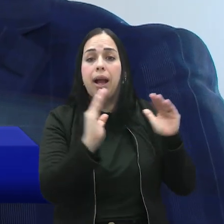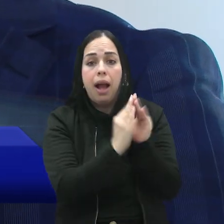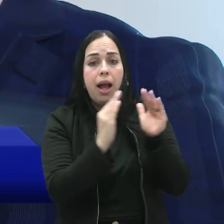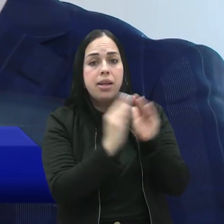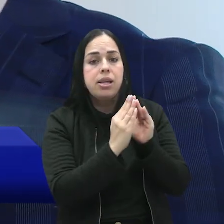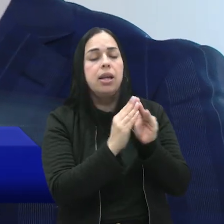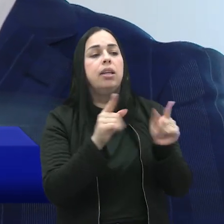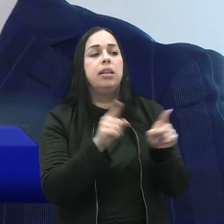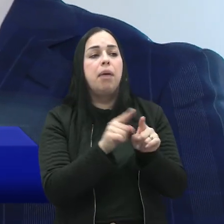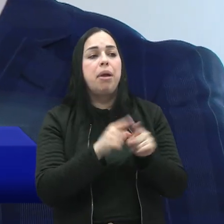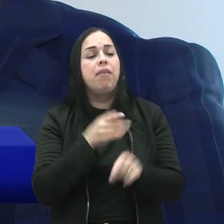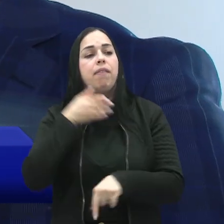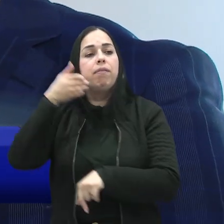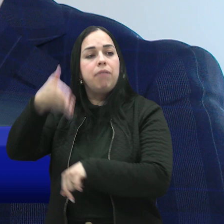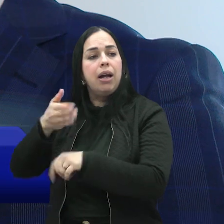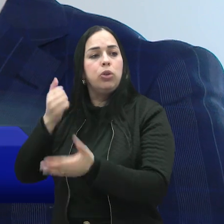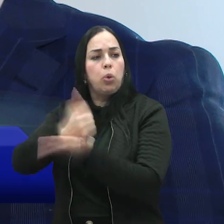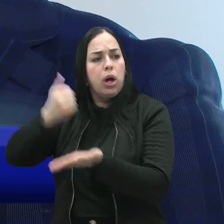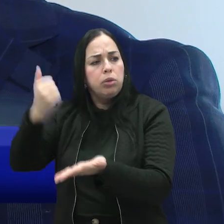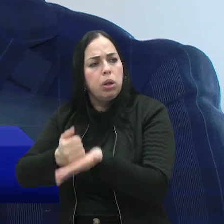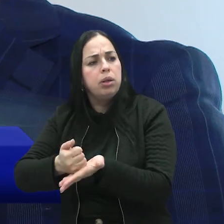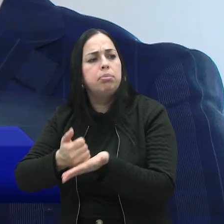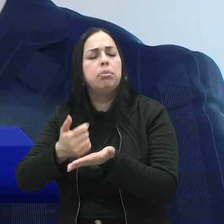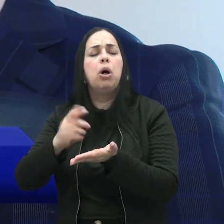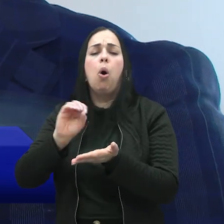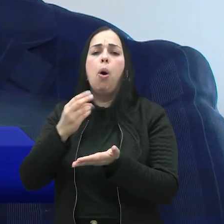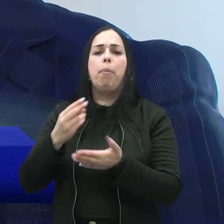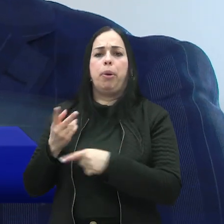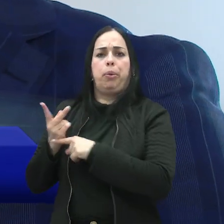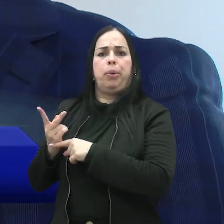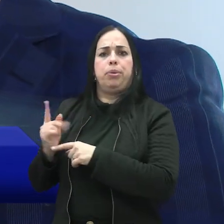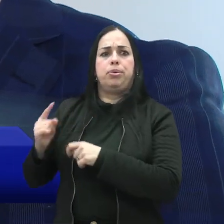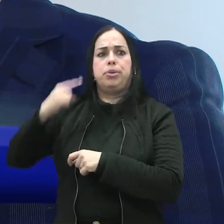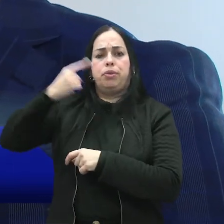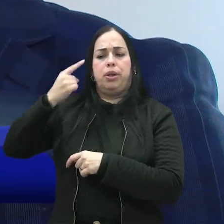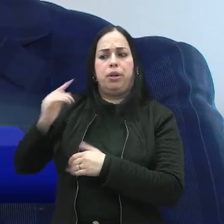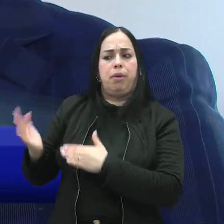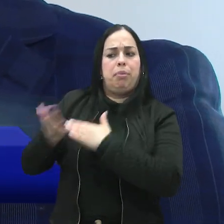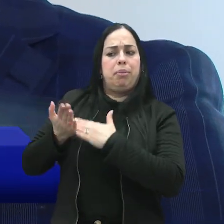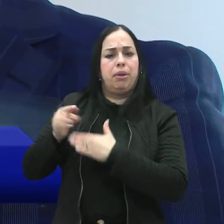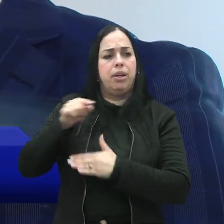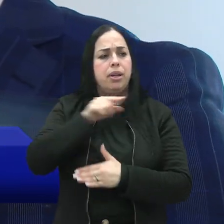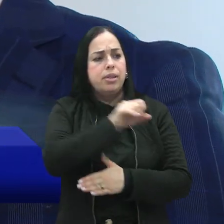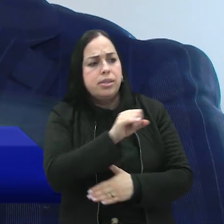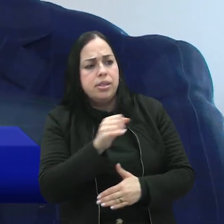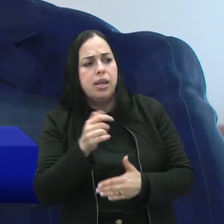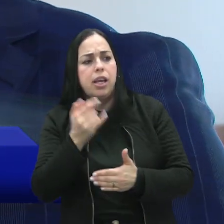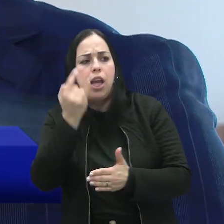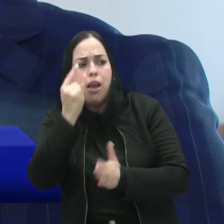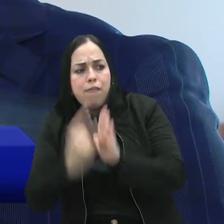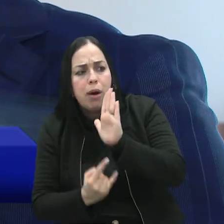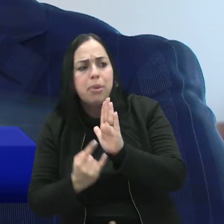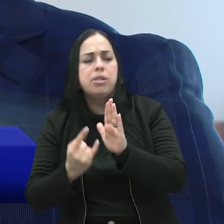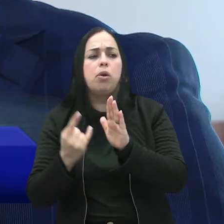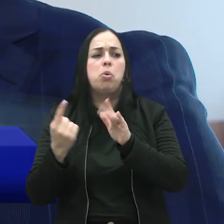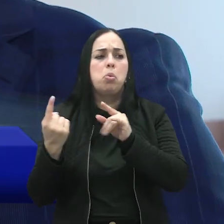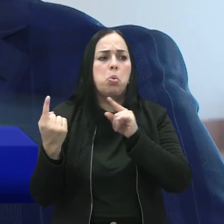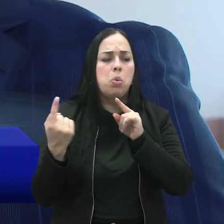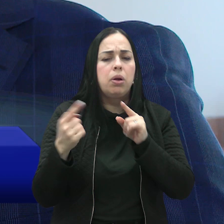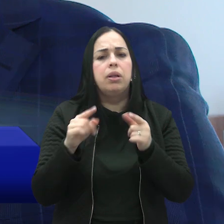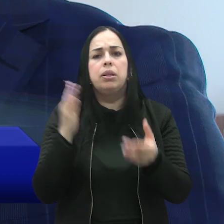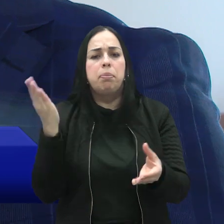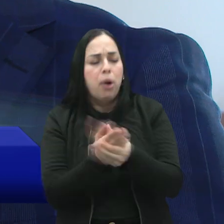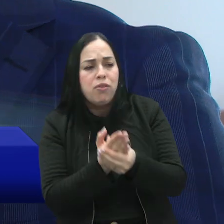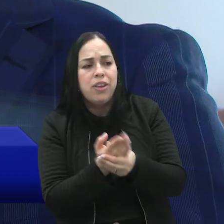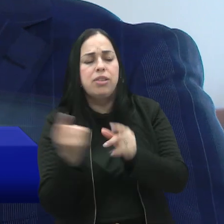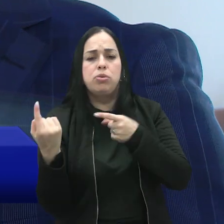vendendo, puxe as certidões ou procure um advogado para te auxiliar nisso, procurando as certidões, se a pessoa não tem um passivo, se não tem ações contra ele,